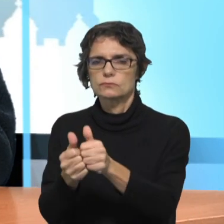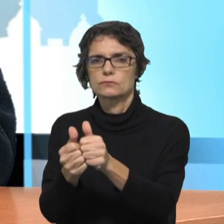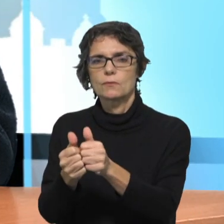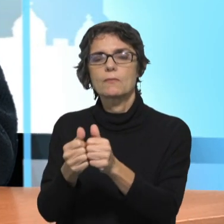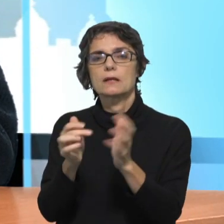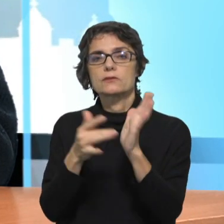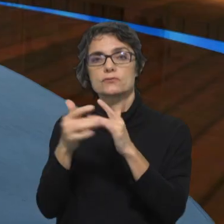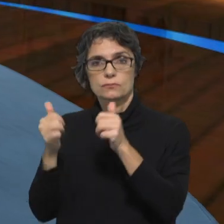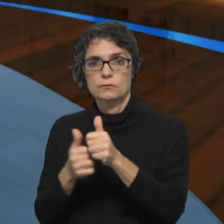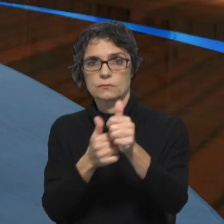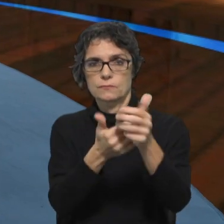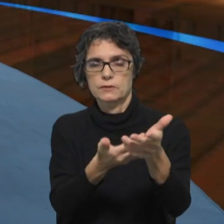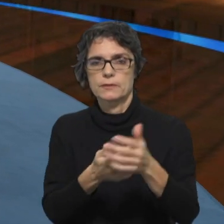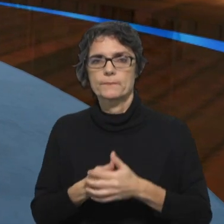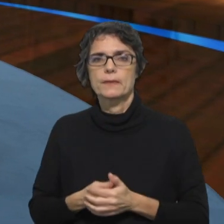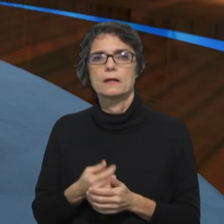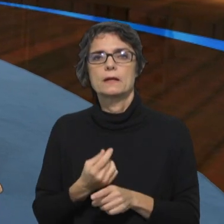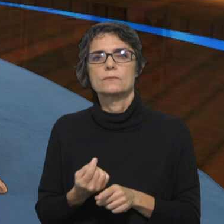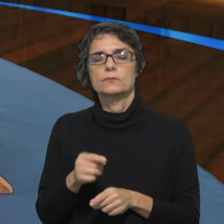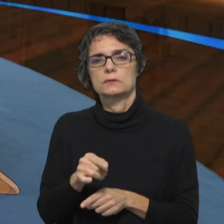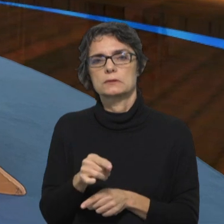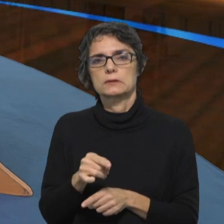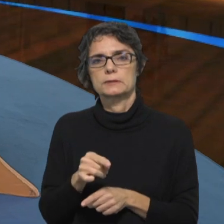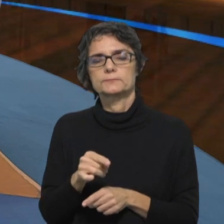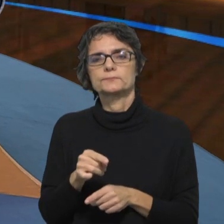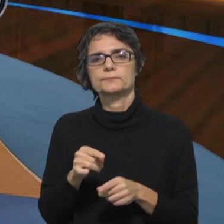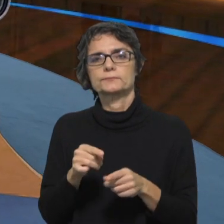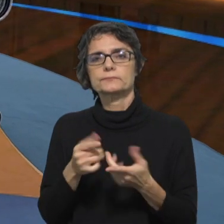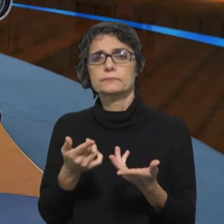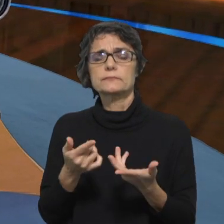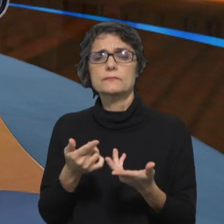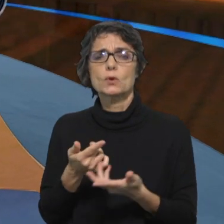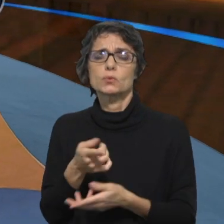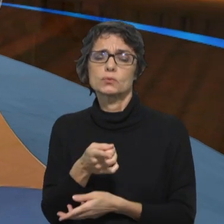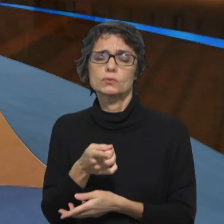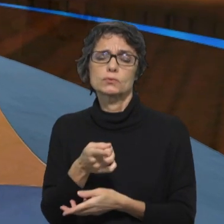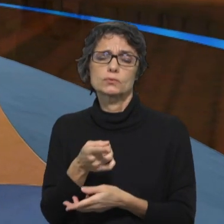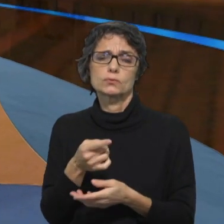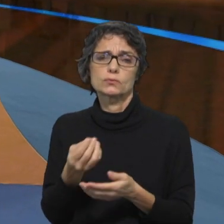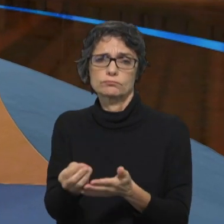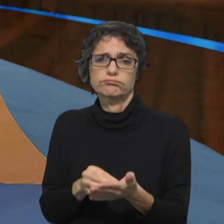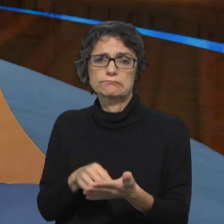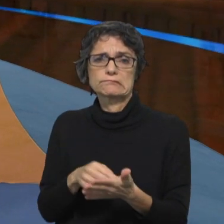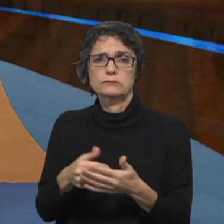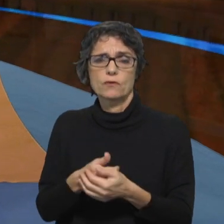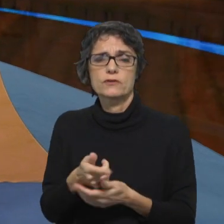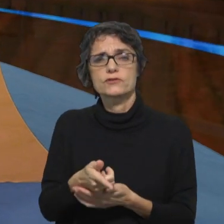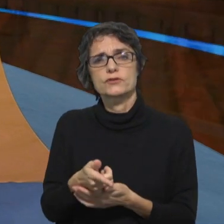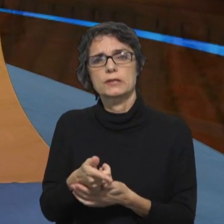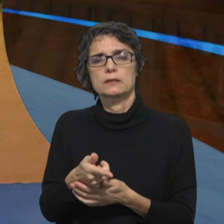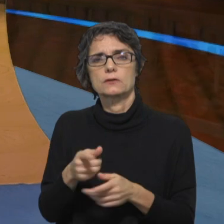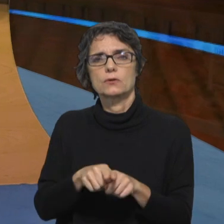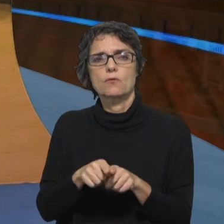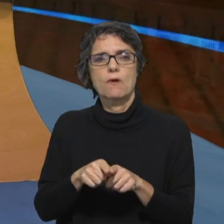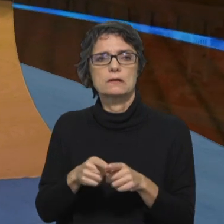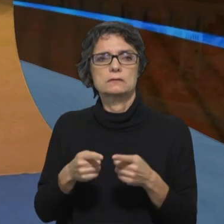Jesus. Porque o evangelista Marcos é uma máquina de fazer discípulos. Jesus está em movimento constante, numa itinerância